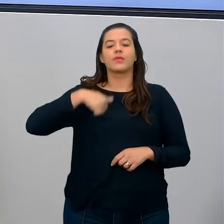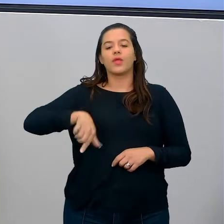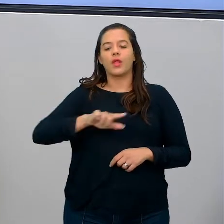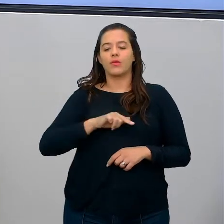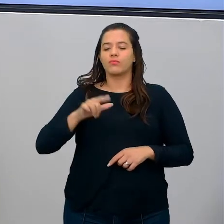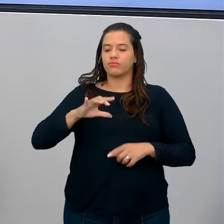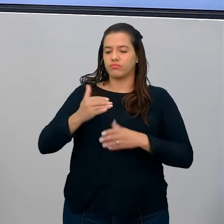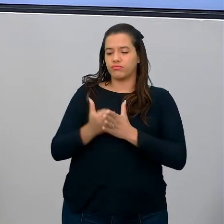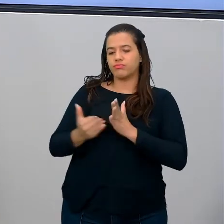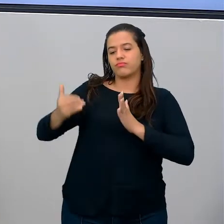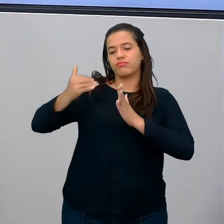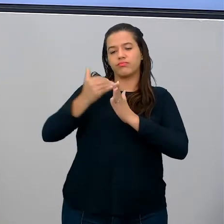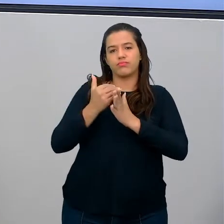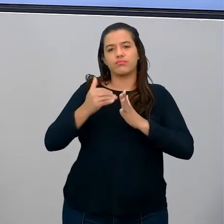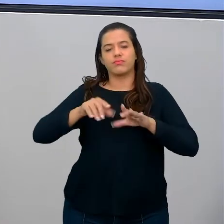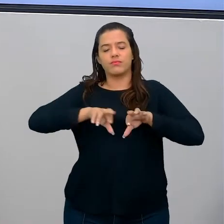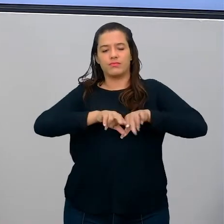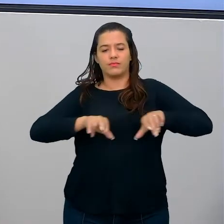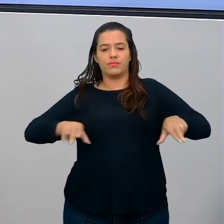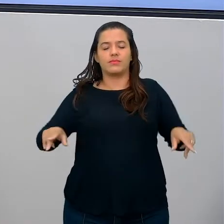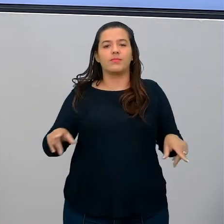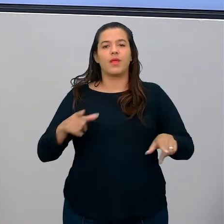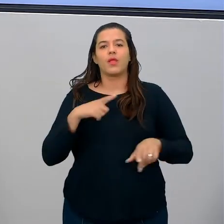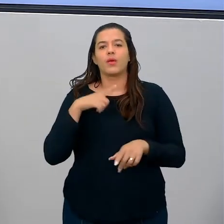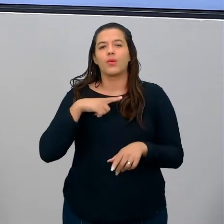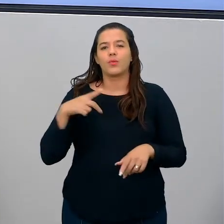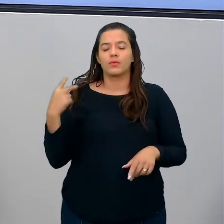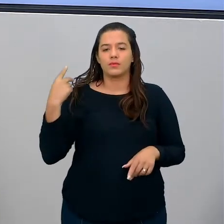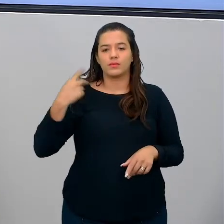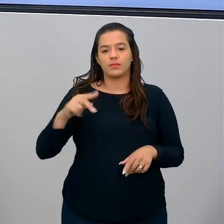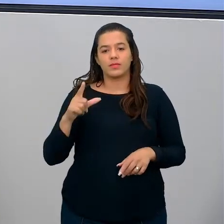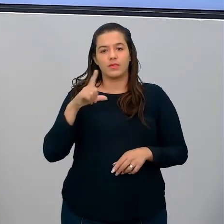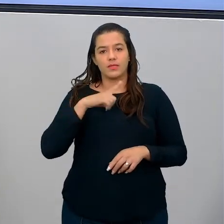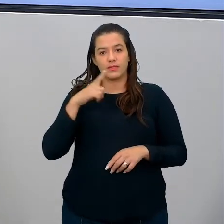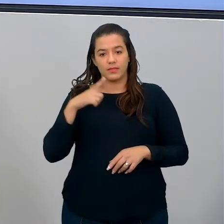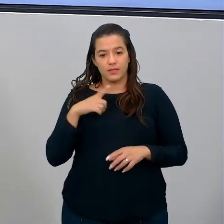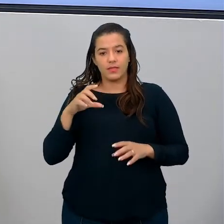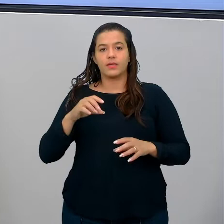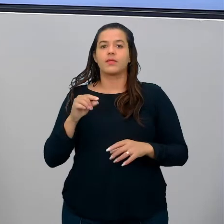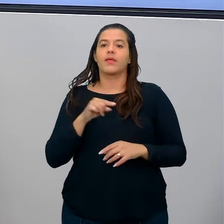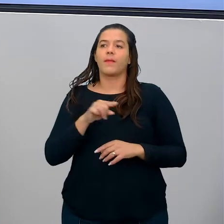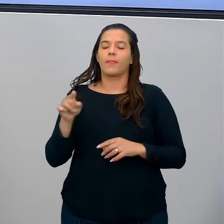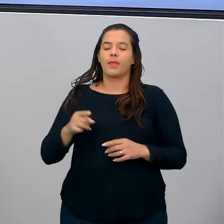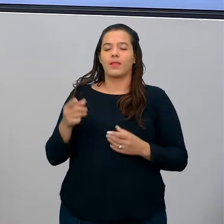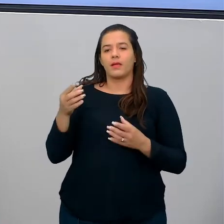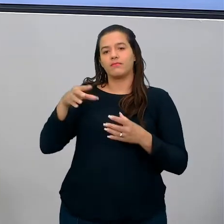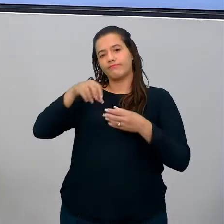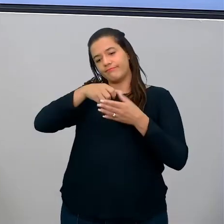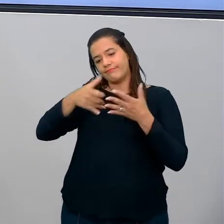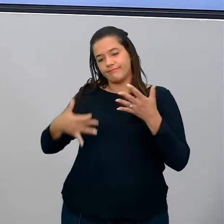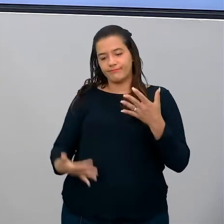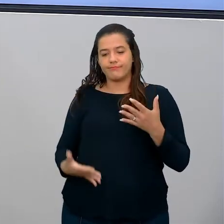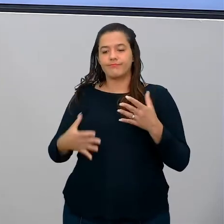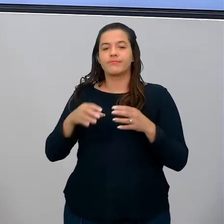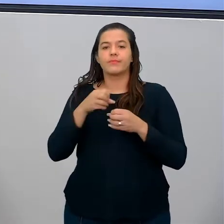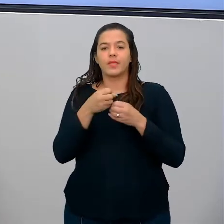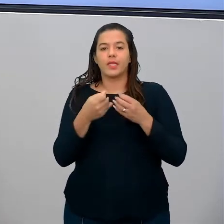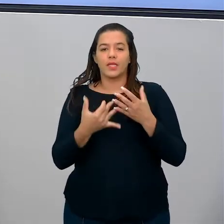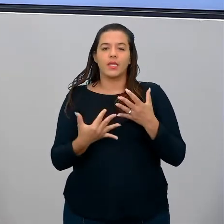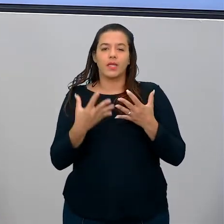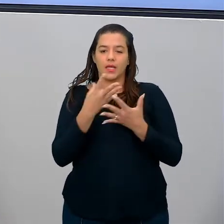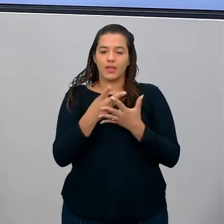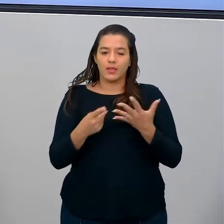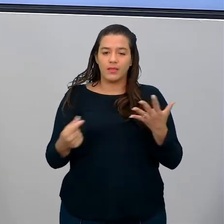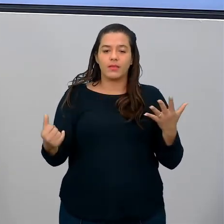por exemplo, pela questão de quando se tem material vegetal, principalmente em decomposição, a gente